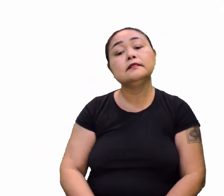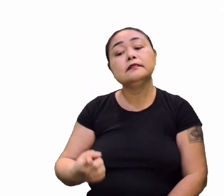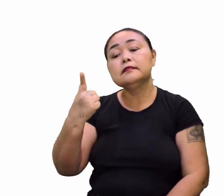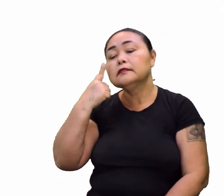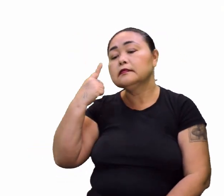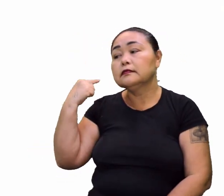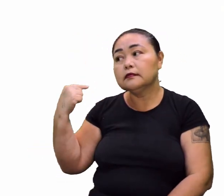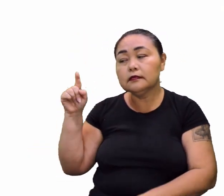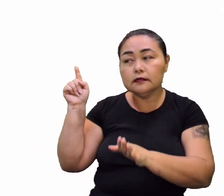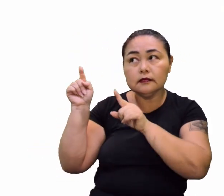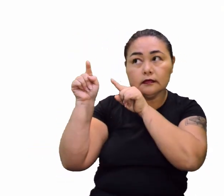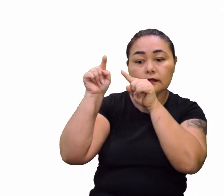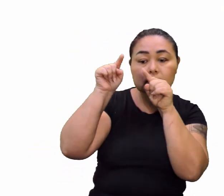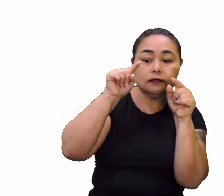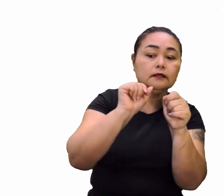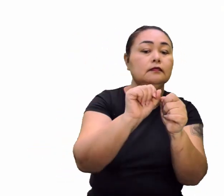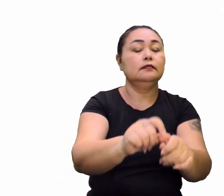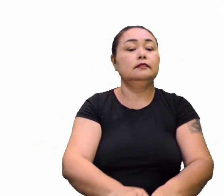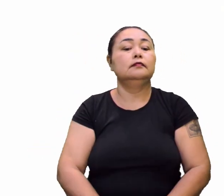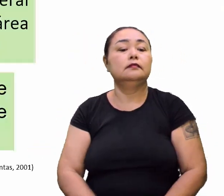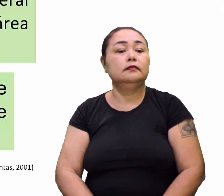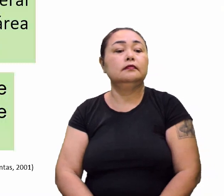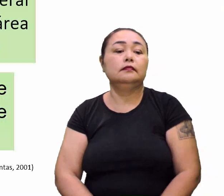o trajeto da BR-364.